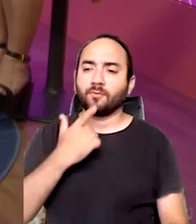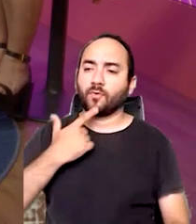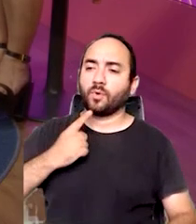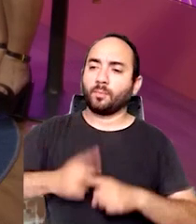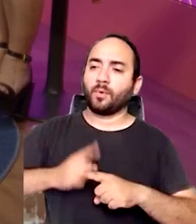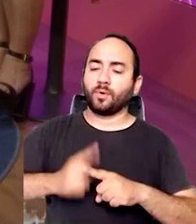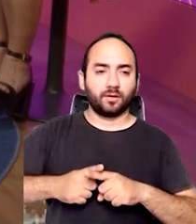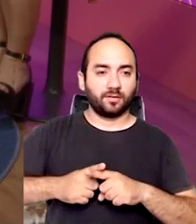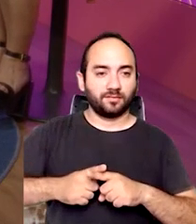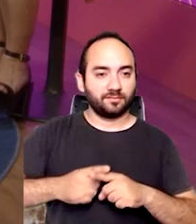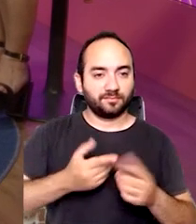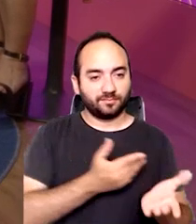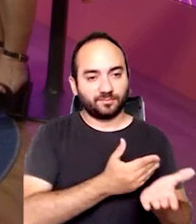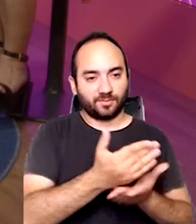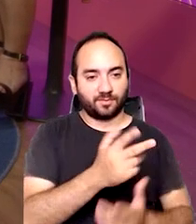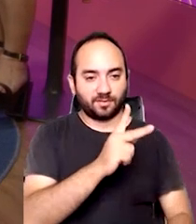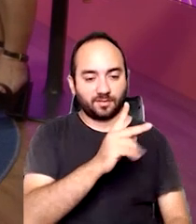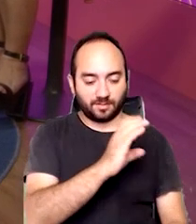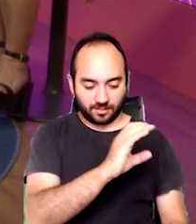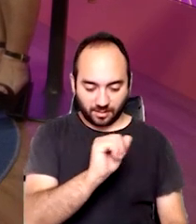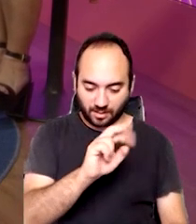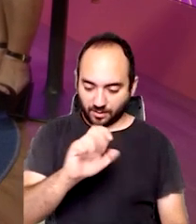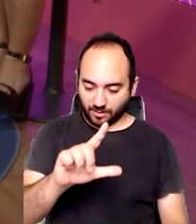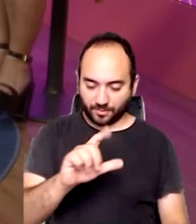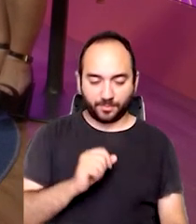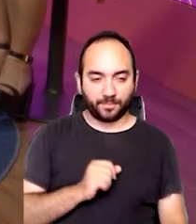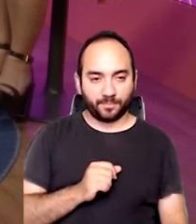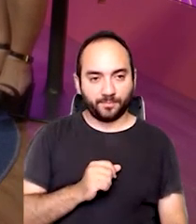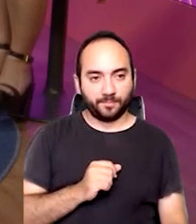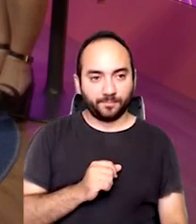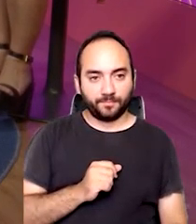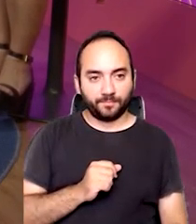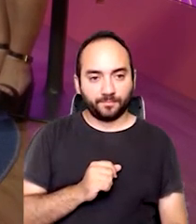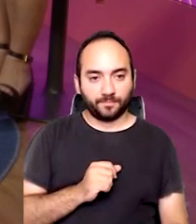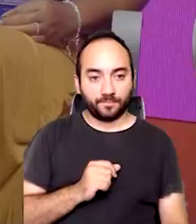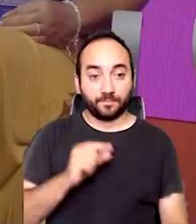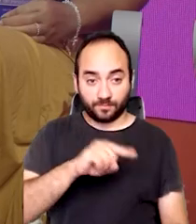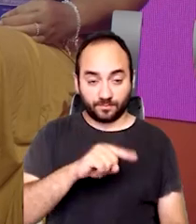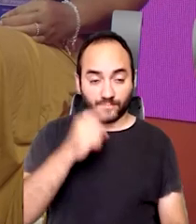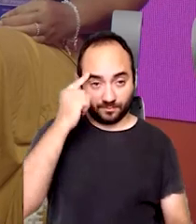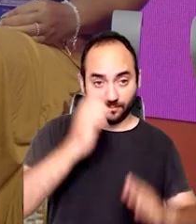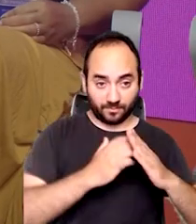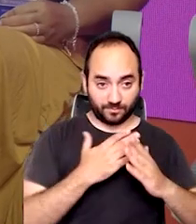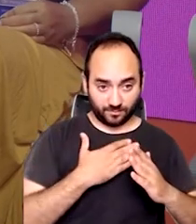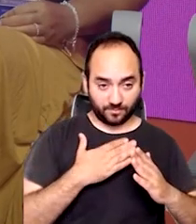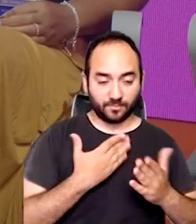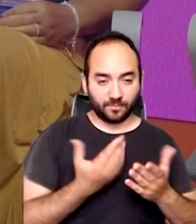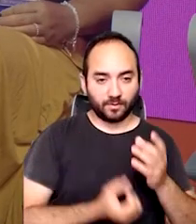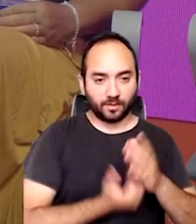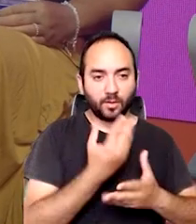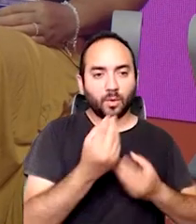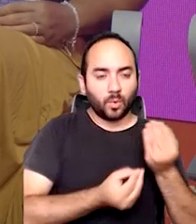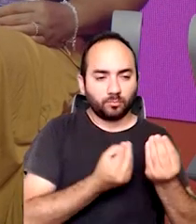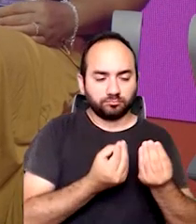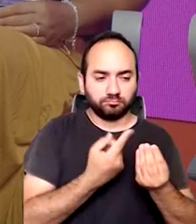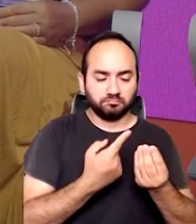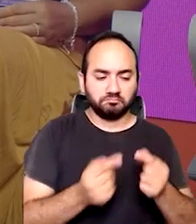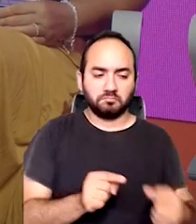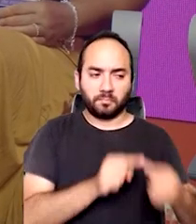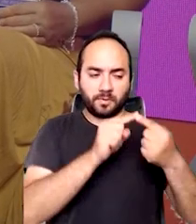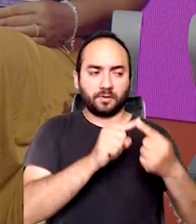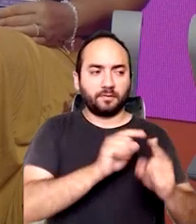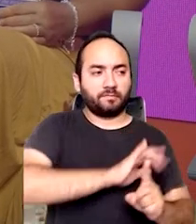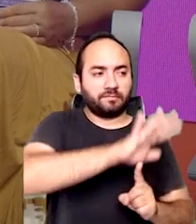empresas aí vamos começar ali com a Carol eh a caçamba ela surgiu por uma